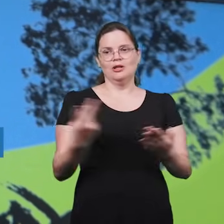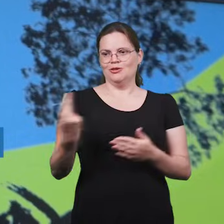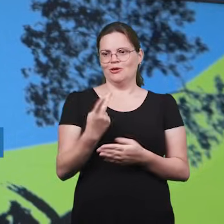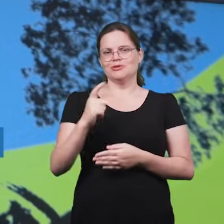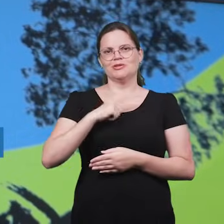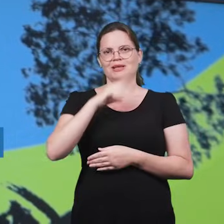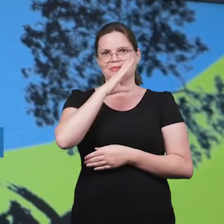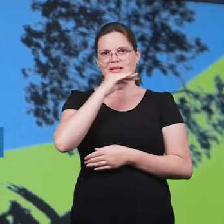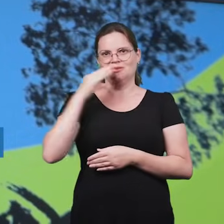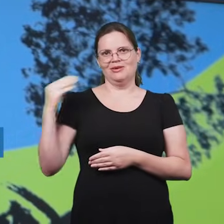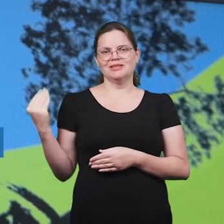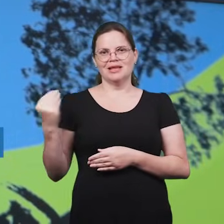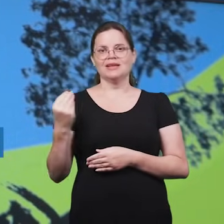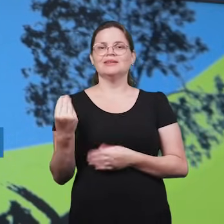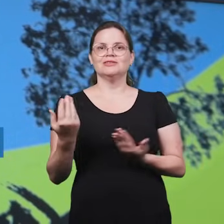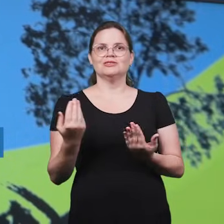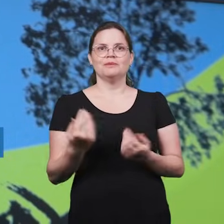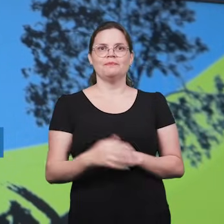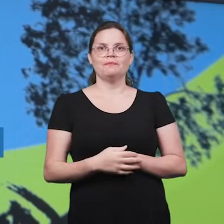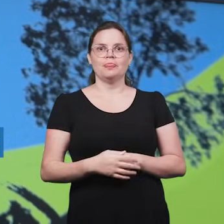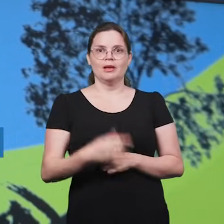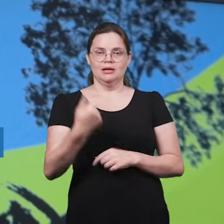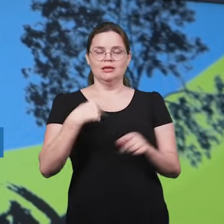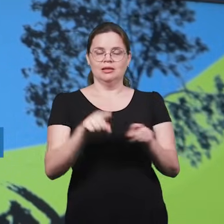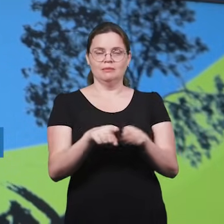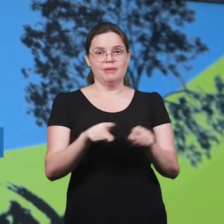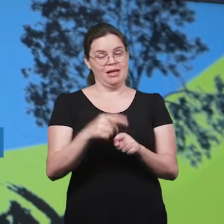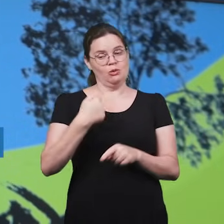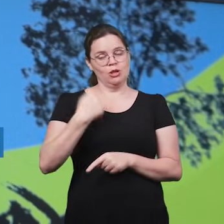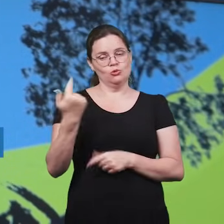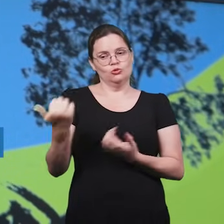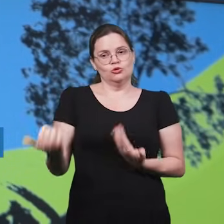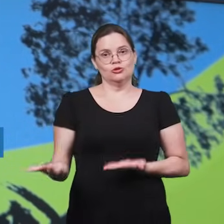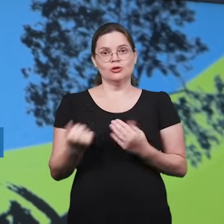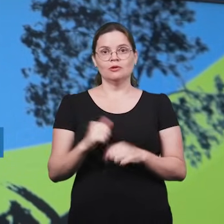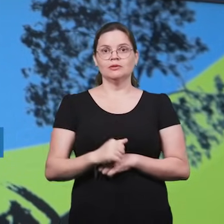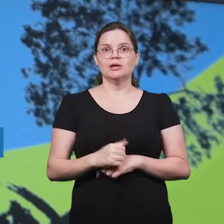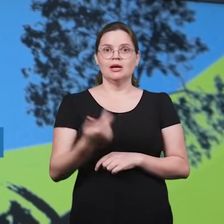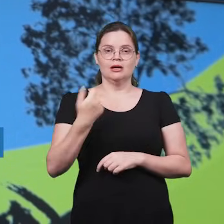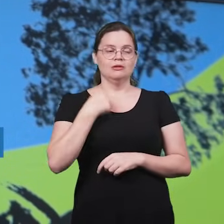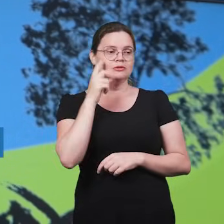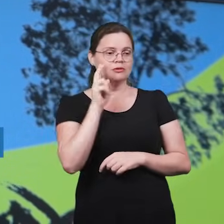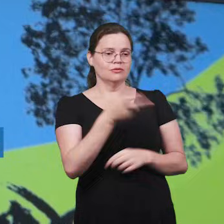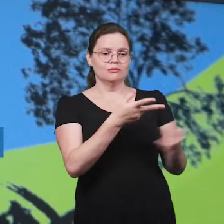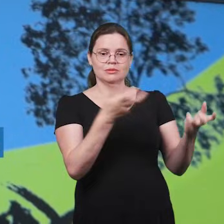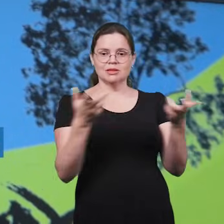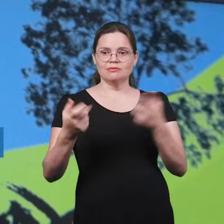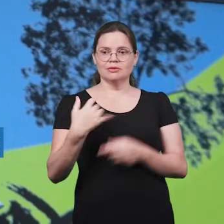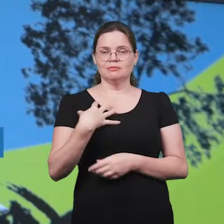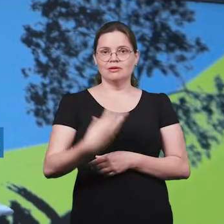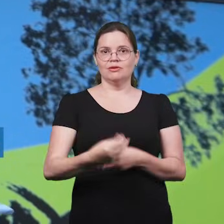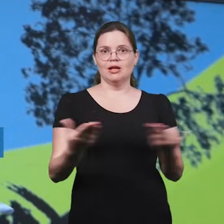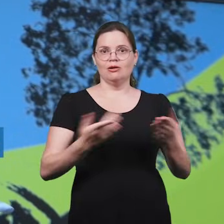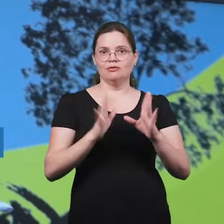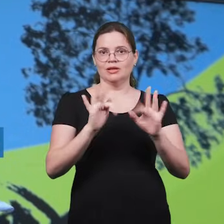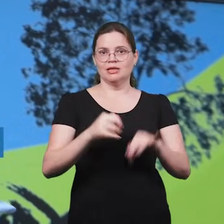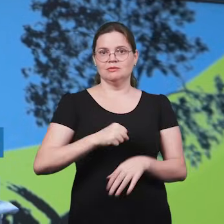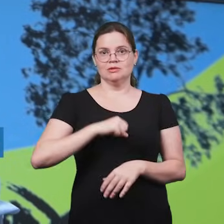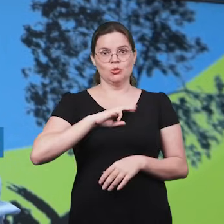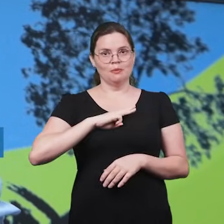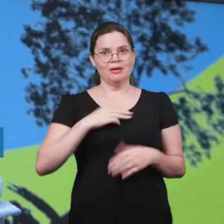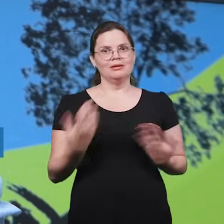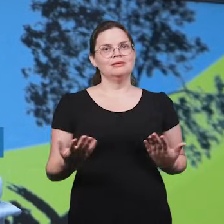estou vivendo com a minha filha o encerramento do ensino médio. Os momentos com os nossos filhos passam como um